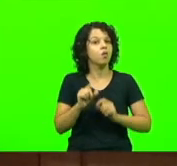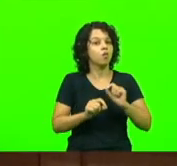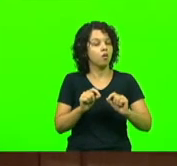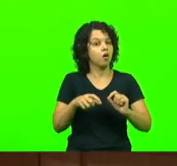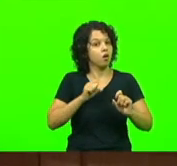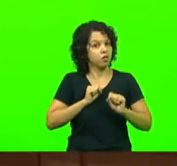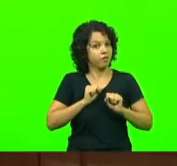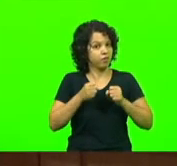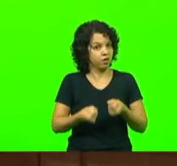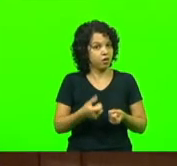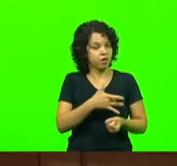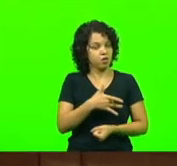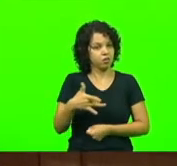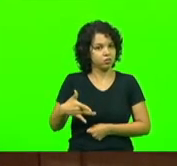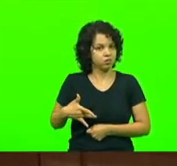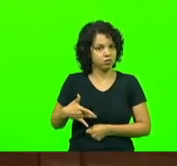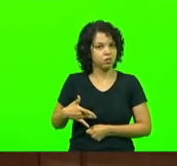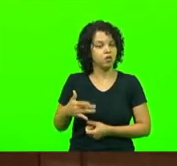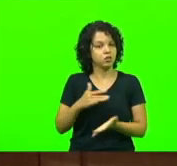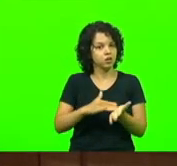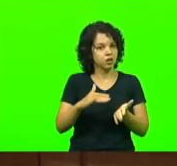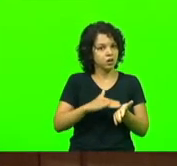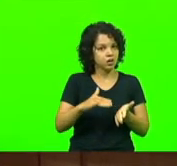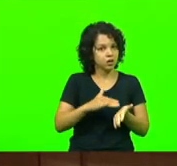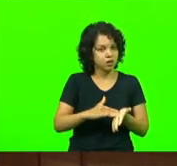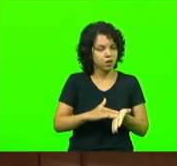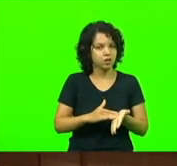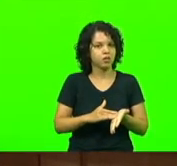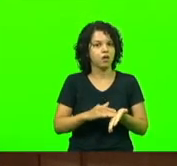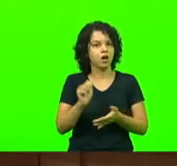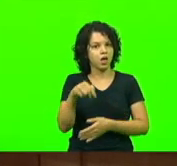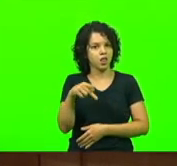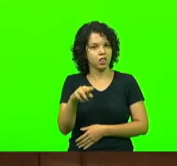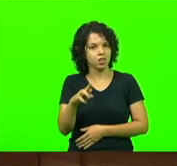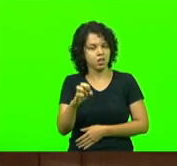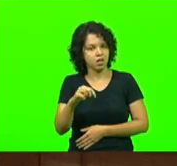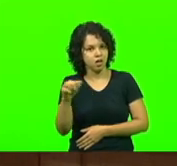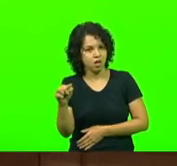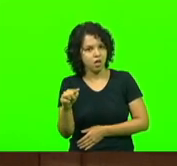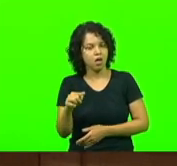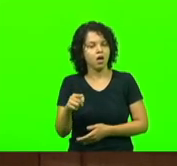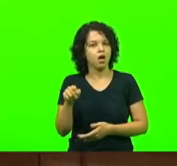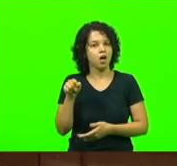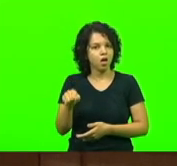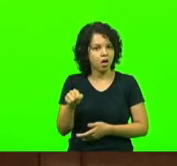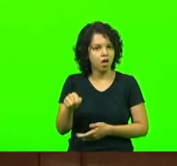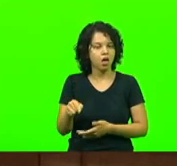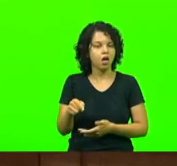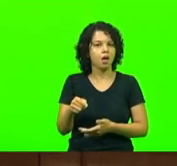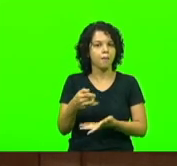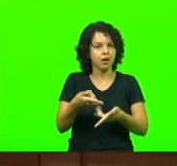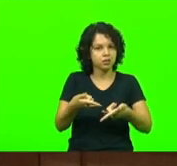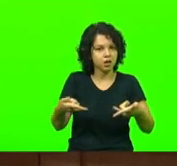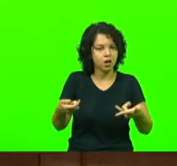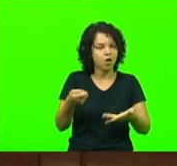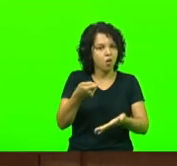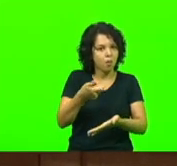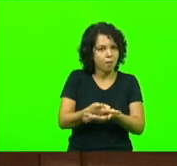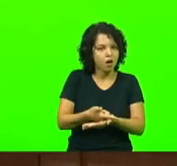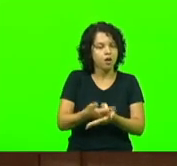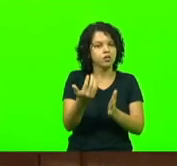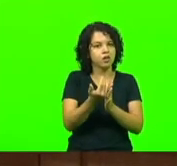do catarinense. O secretário André Mota está com passagem comprada em agenda em Brasília no dia de amanhã. E o requerimento